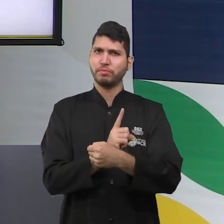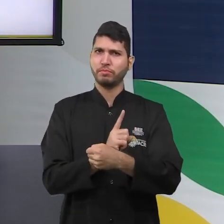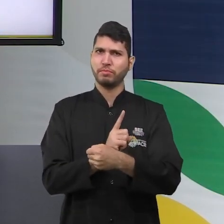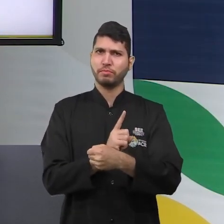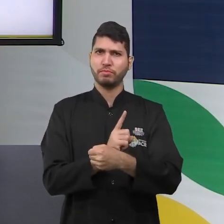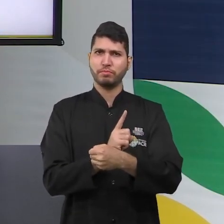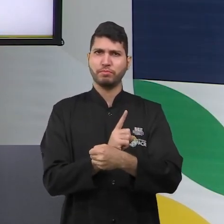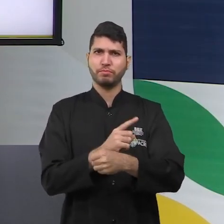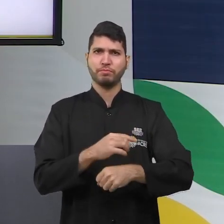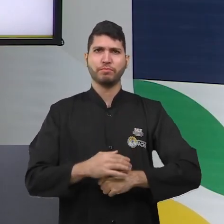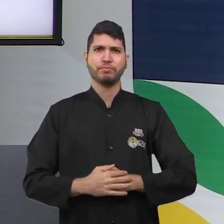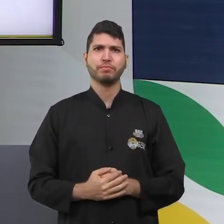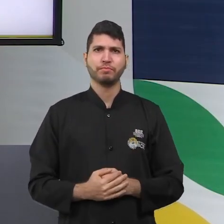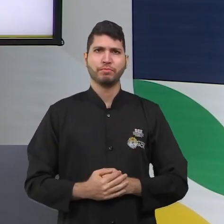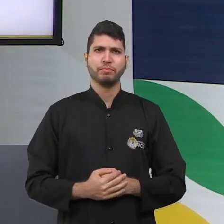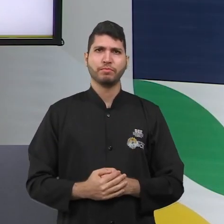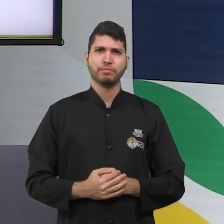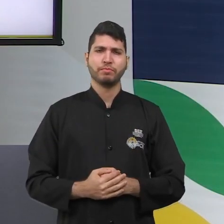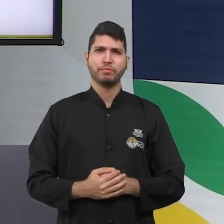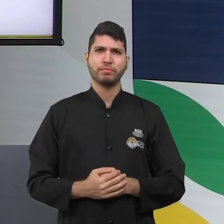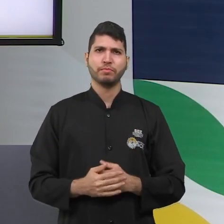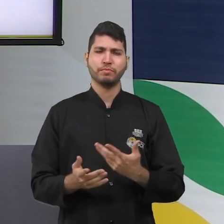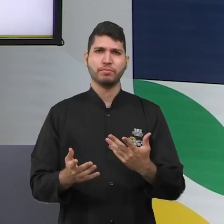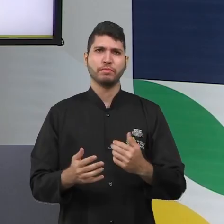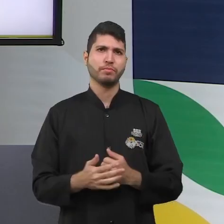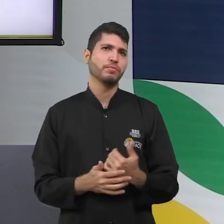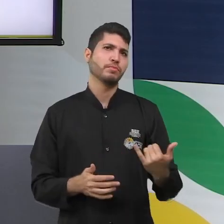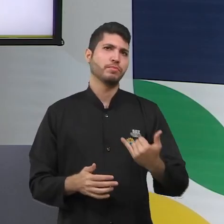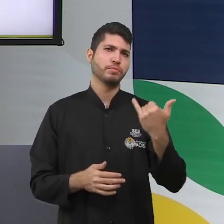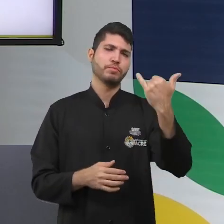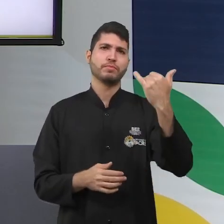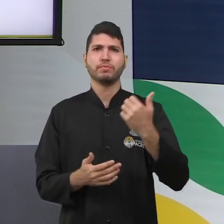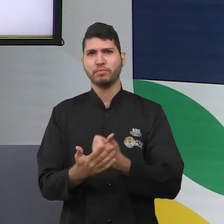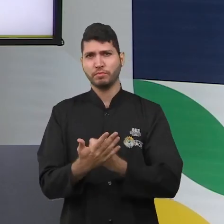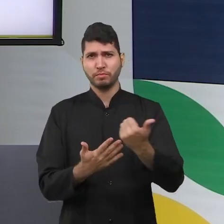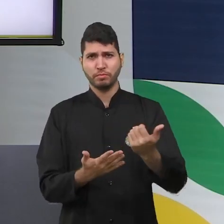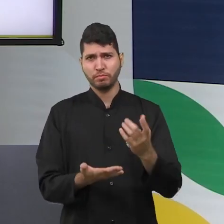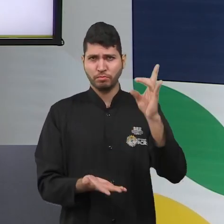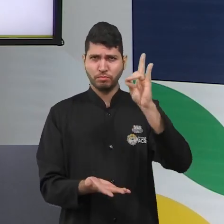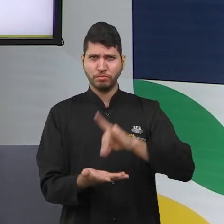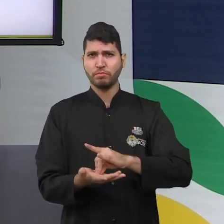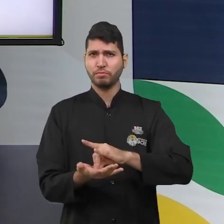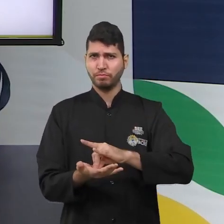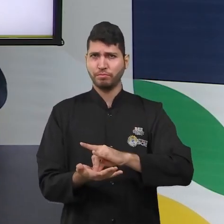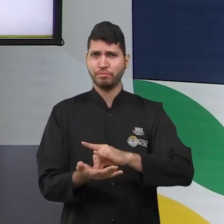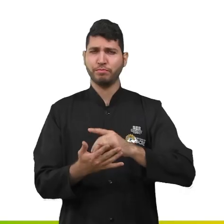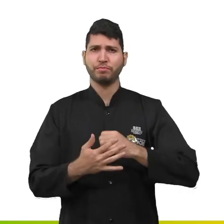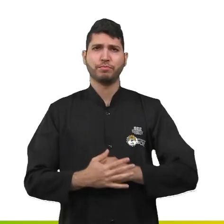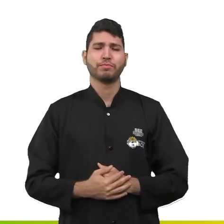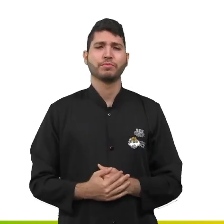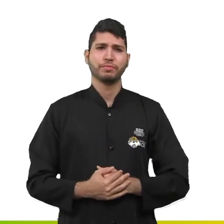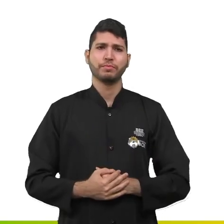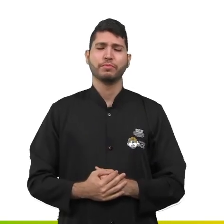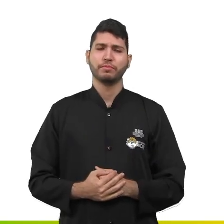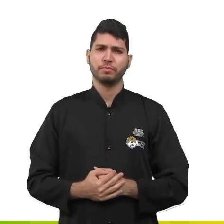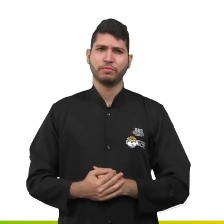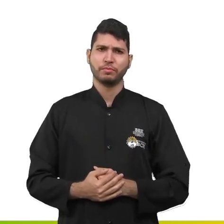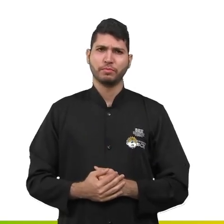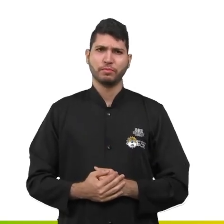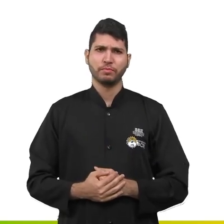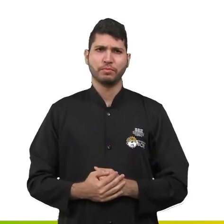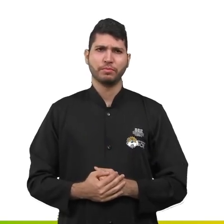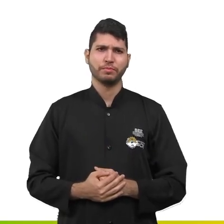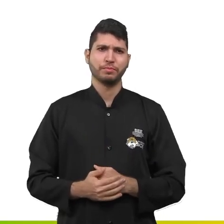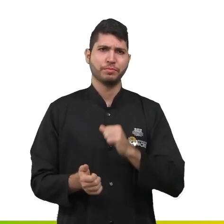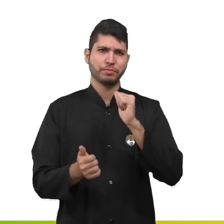sendo um impulsionador para que aquela ação aconteça de fato. Legal, né? Interessante. Vamos avançar mais um pouquinho, então. O